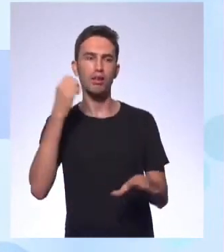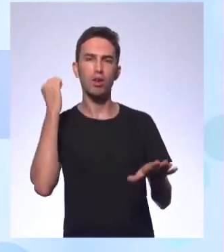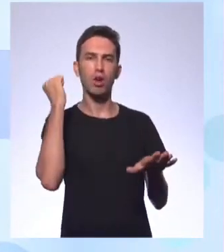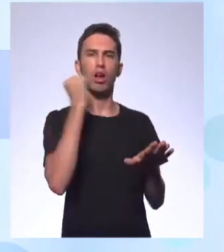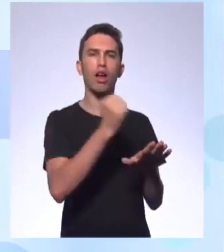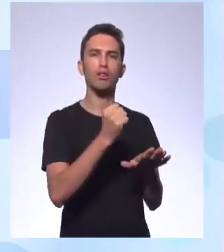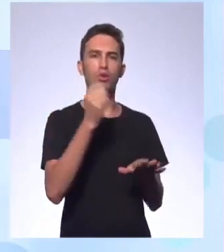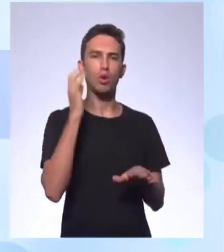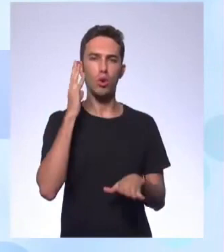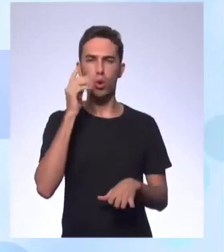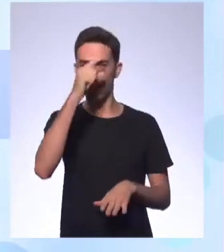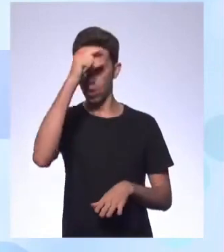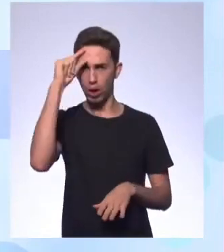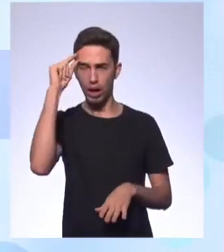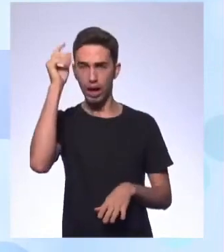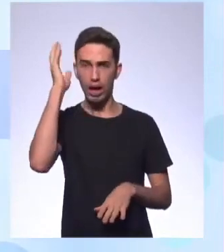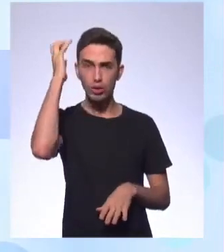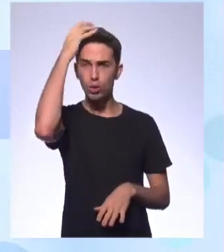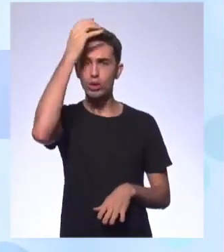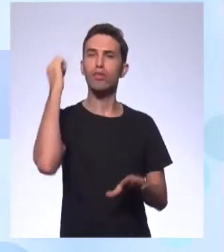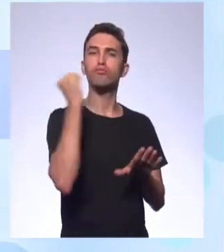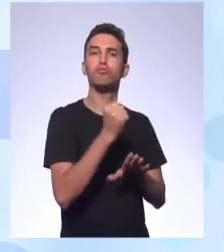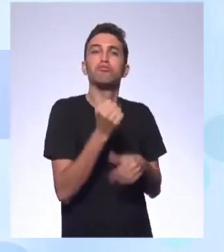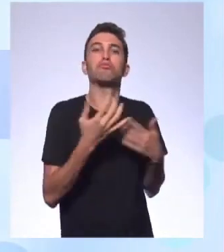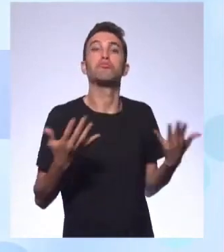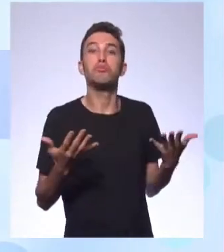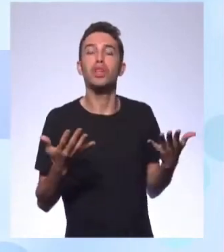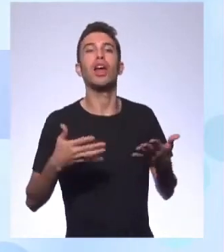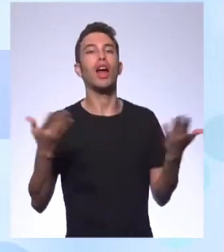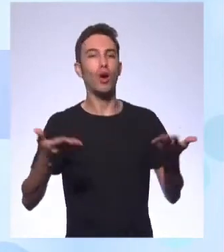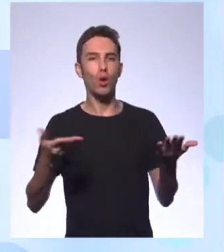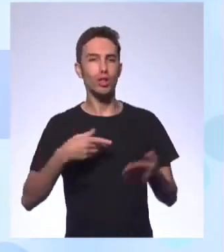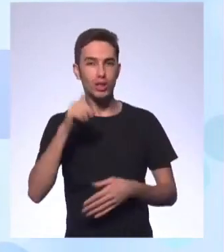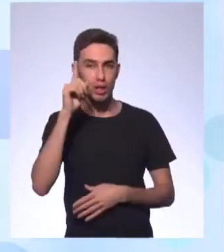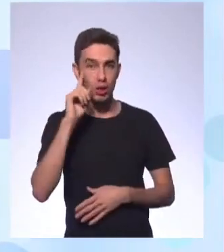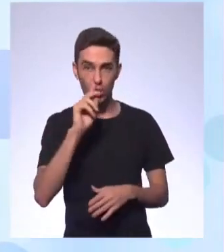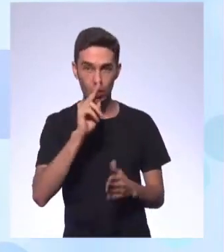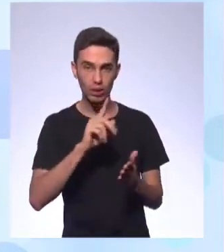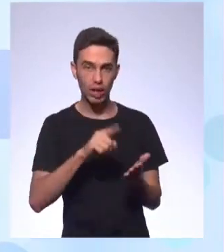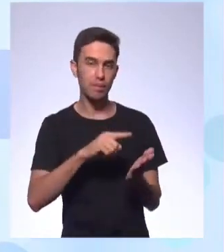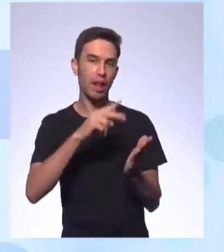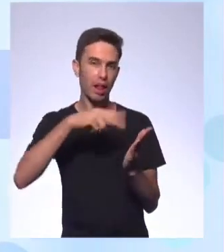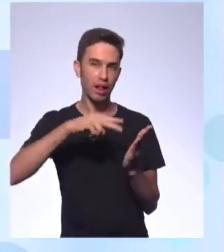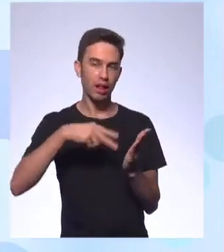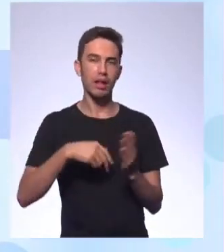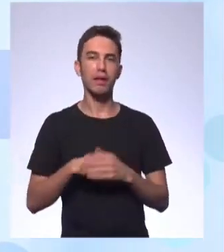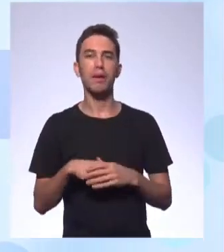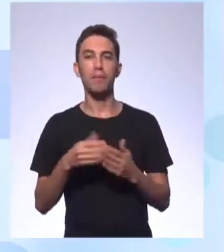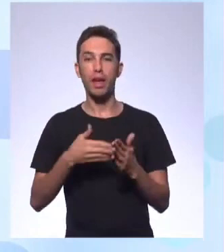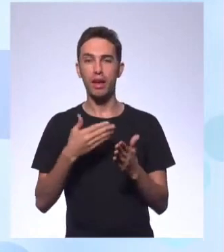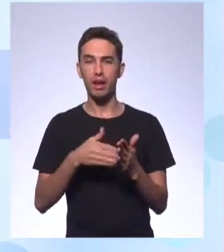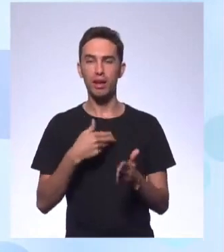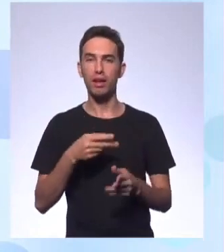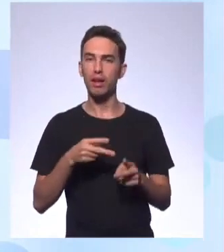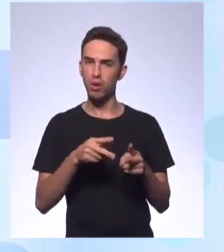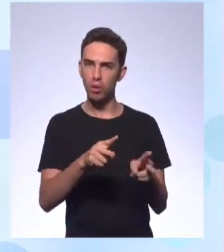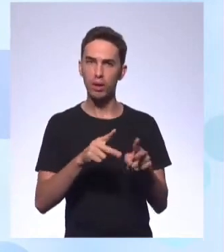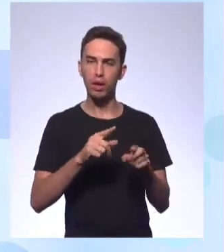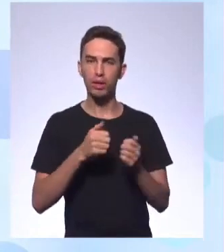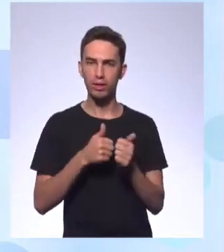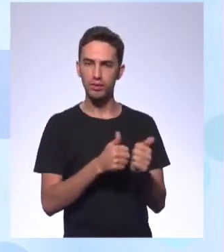assassinou? Então, hoje, se você não leu, vai ficar sabendo nessa aula, tá? Acompanhe pelo caderno do aluno Aprender Sempre, vai lá